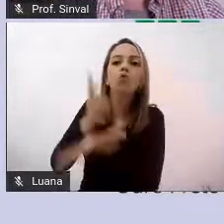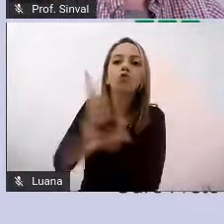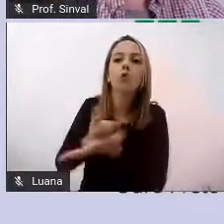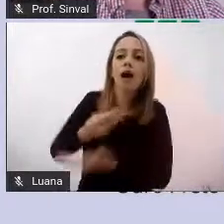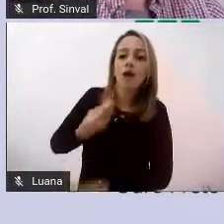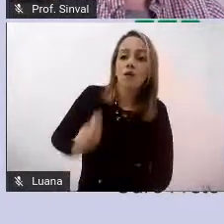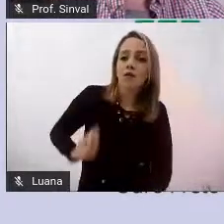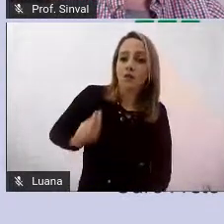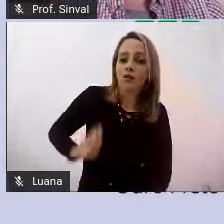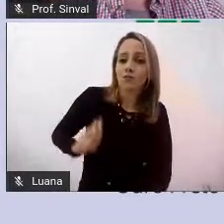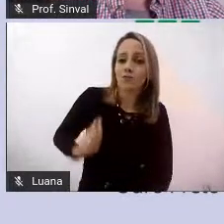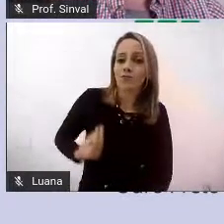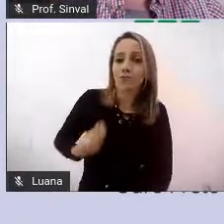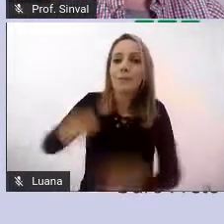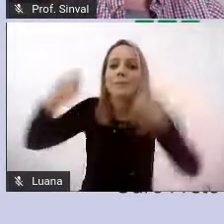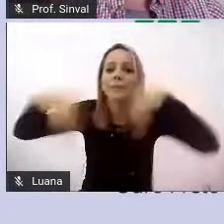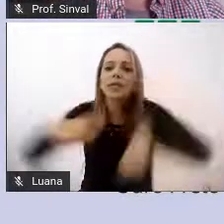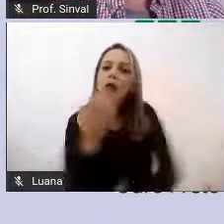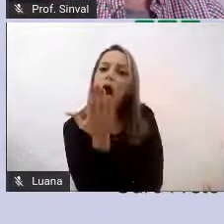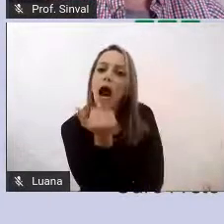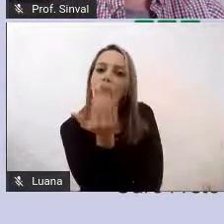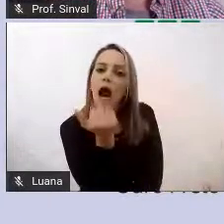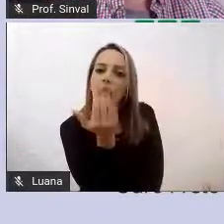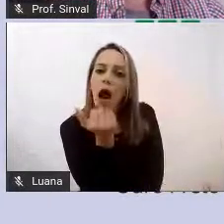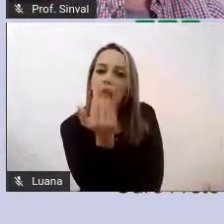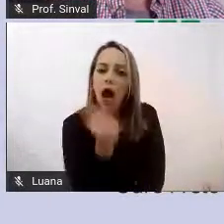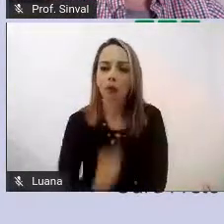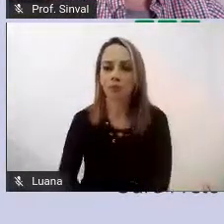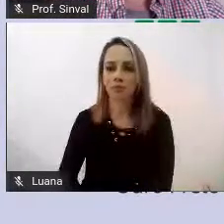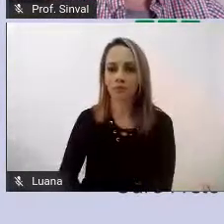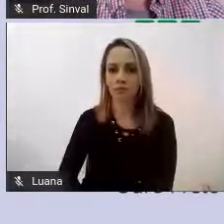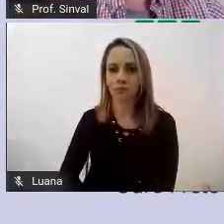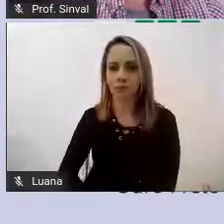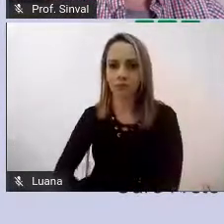carência alimentar. Pode passar, por favor.